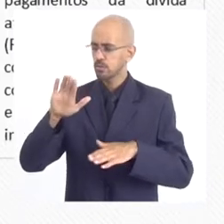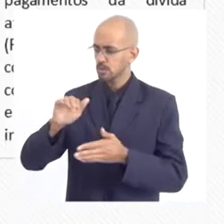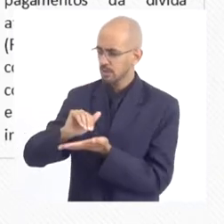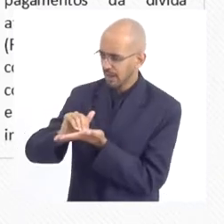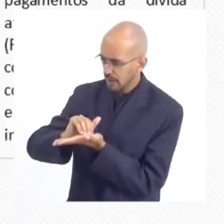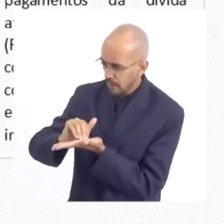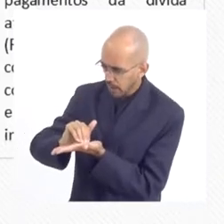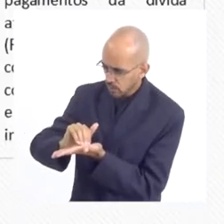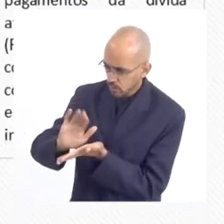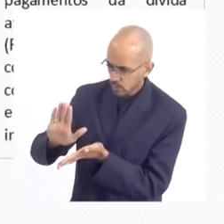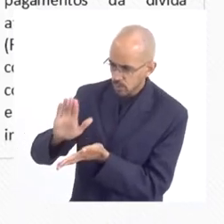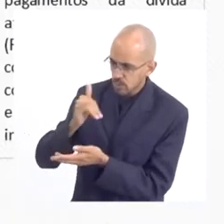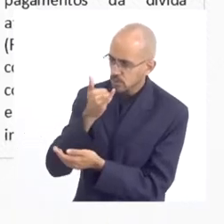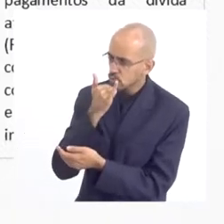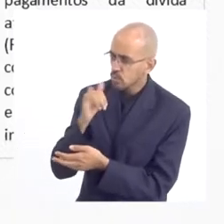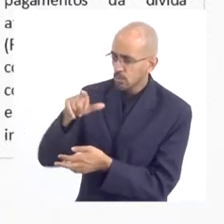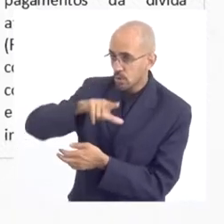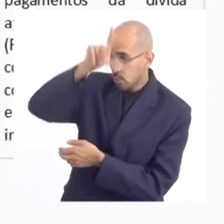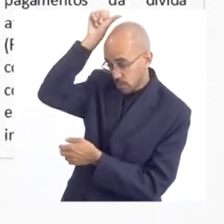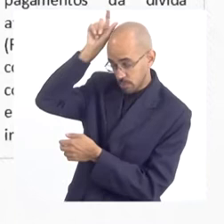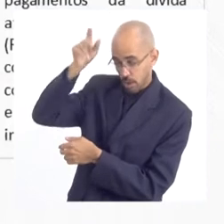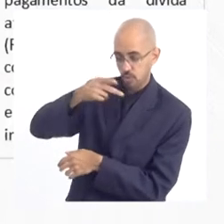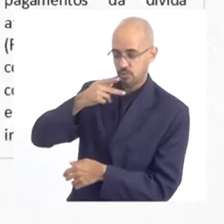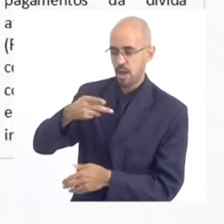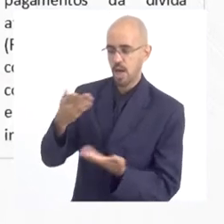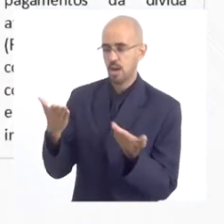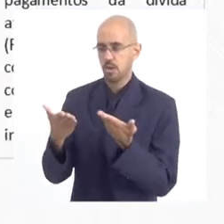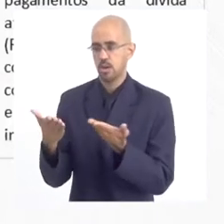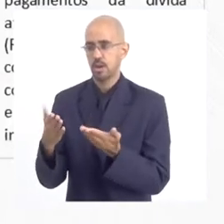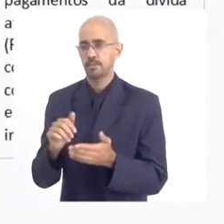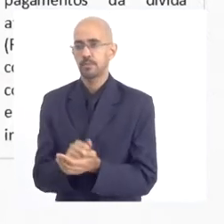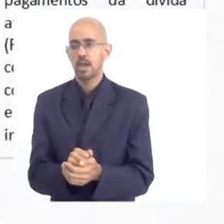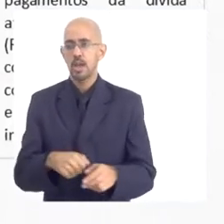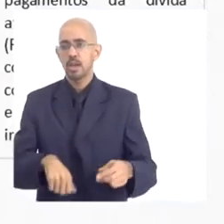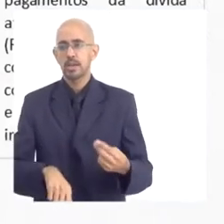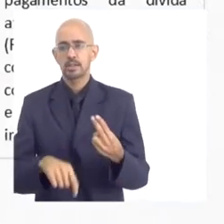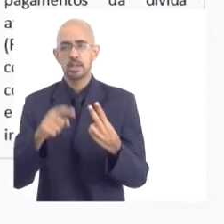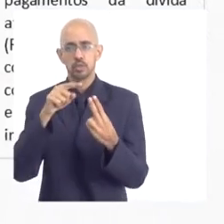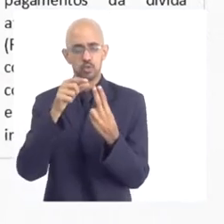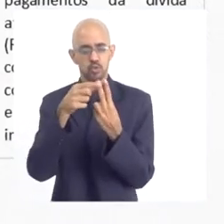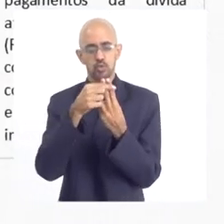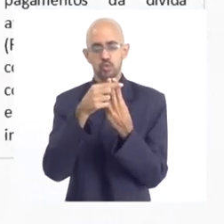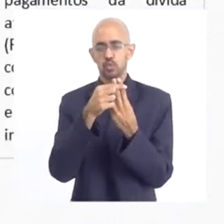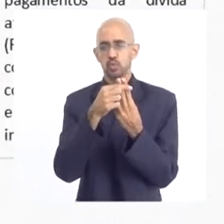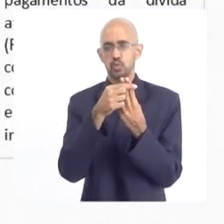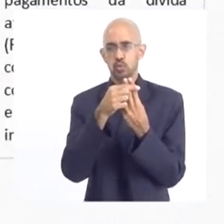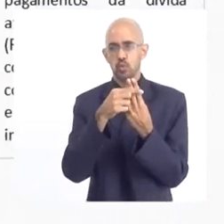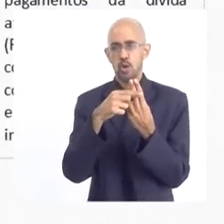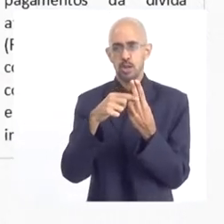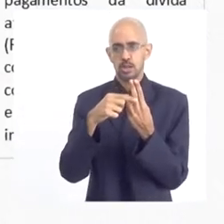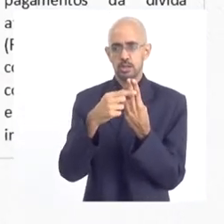sim. Nessas duas barras de 4,5 bilhões,